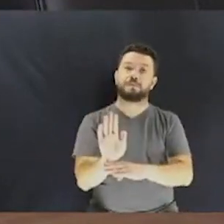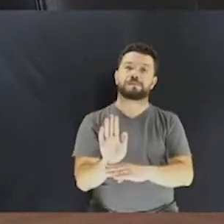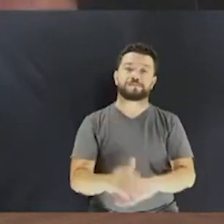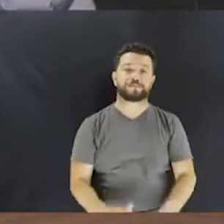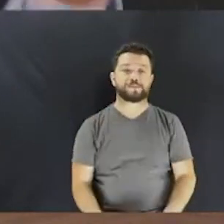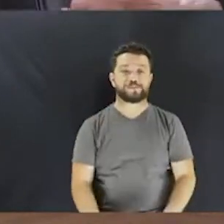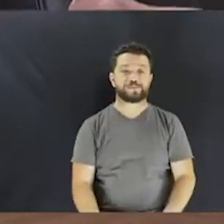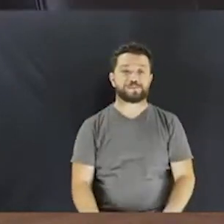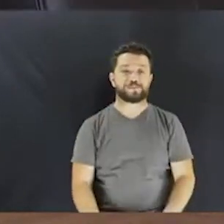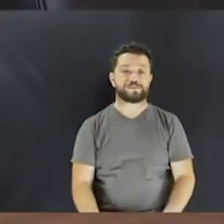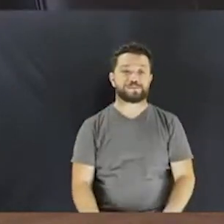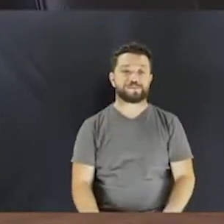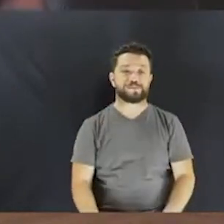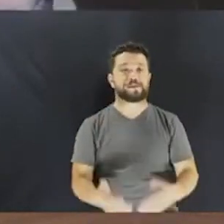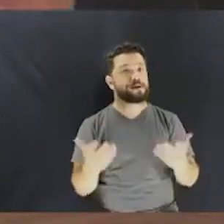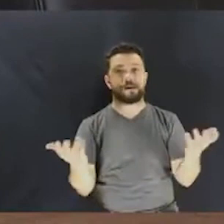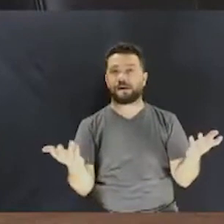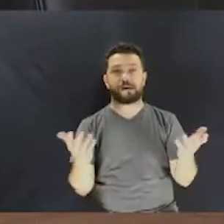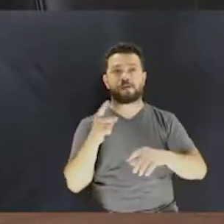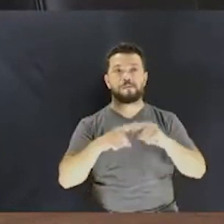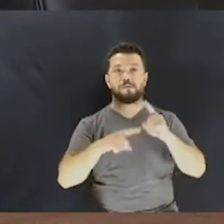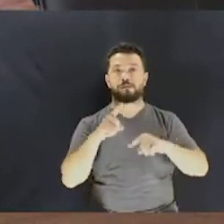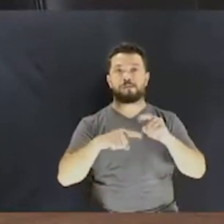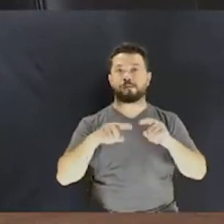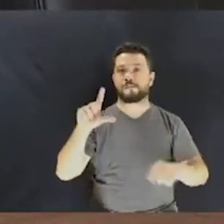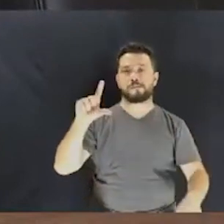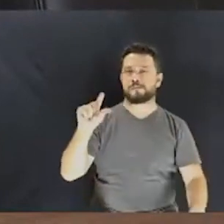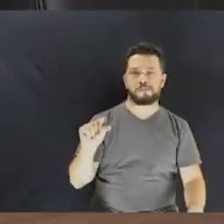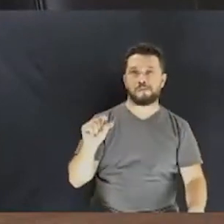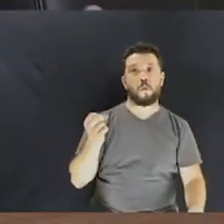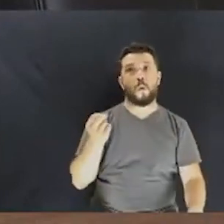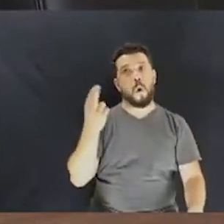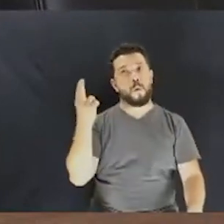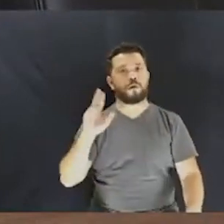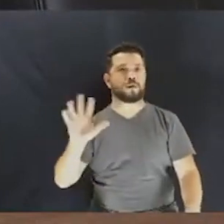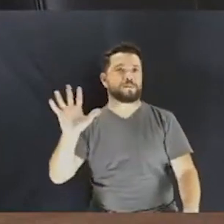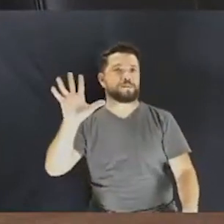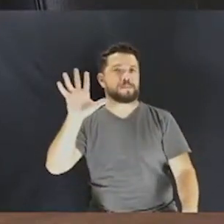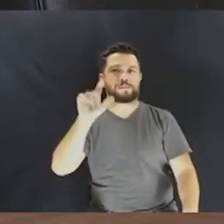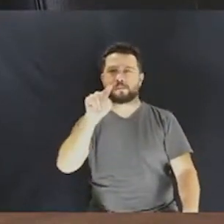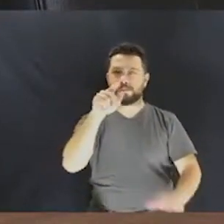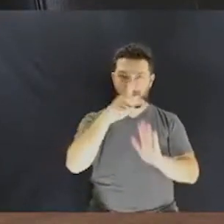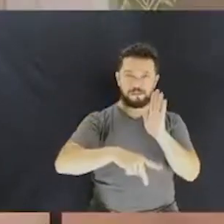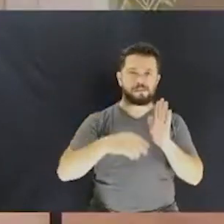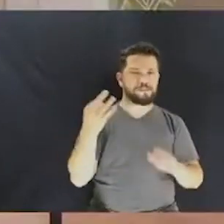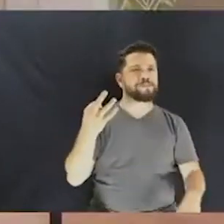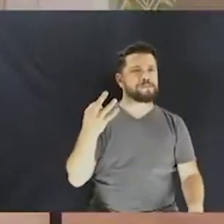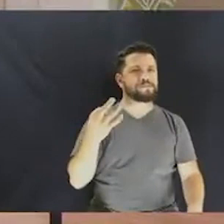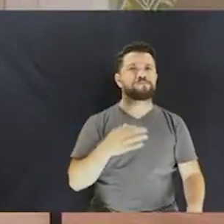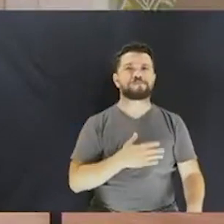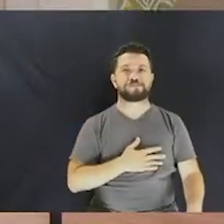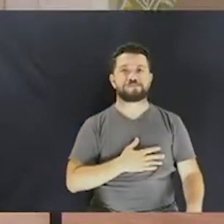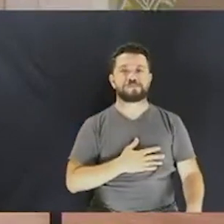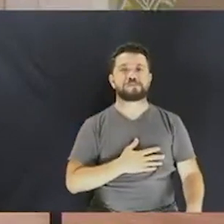materialzinho, seja de um valor menor ou de um valor mais caro. Então, projeto importante e conto com o nosso voto favorável. Obrigado, vereador Sidney Toaldo,